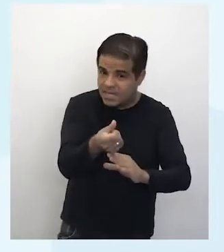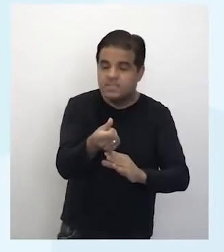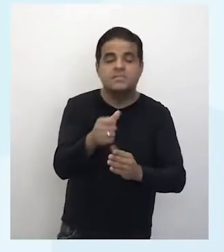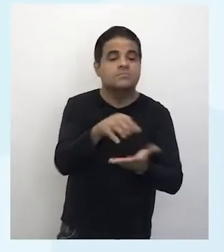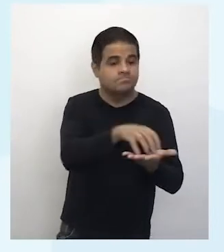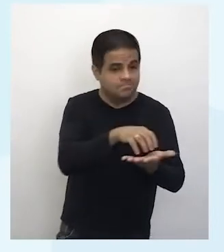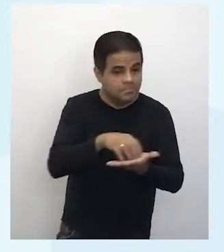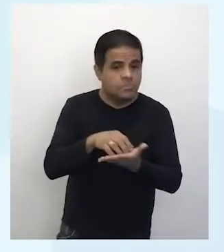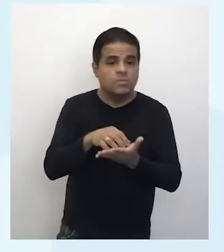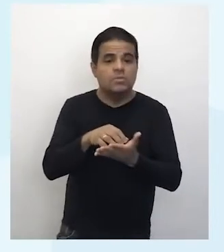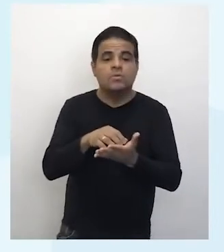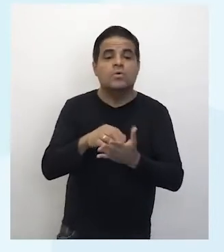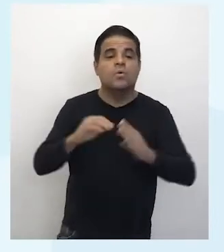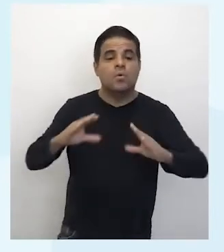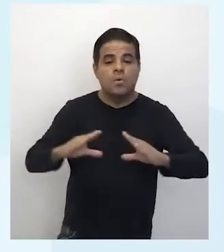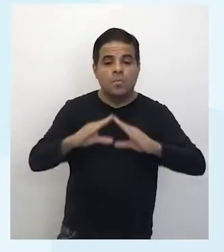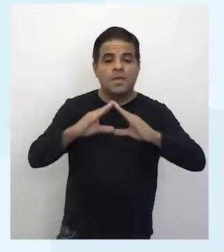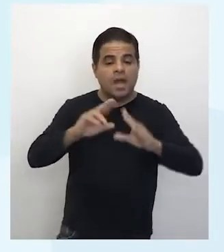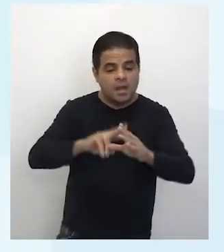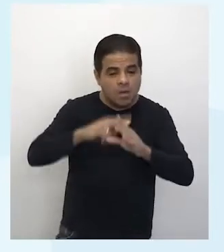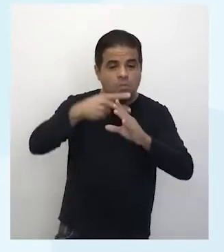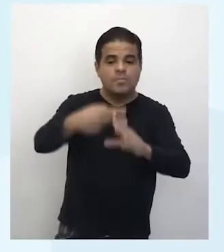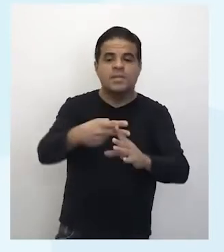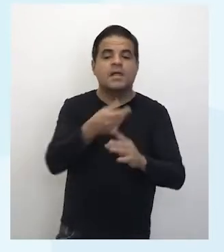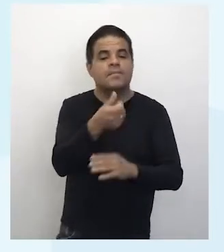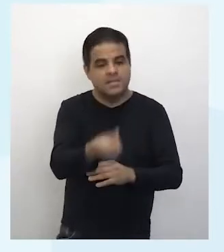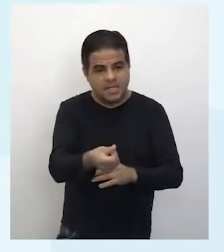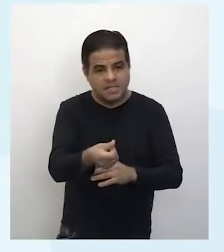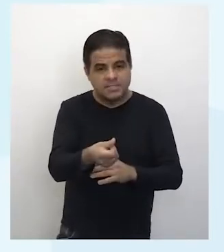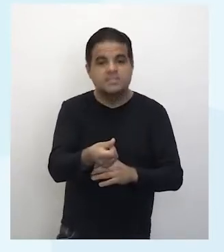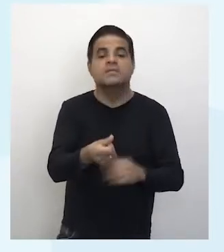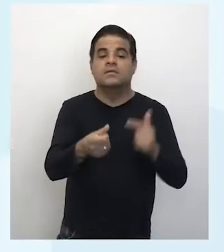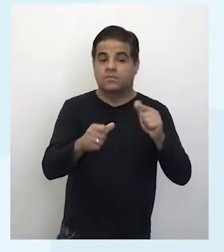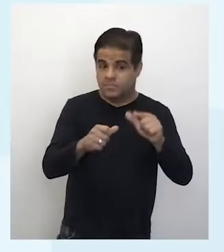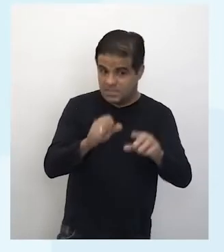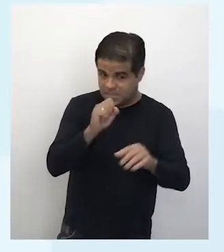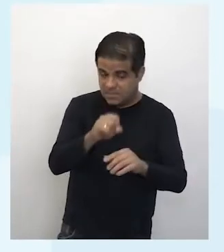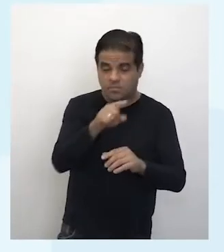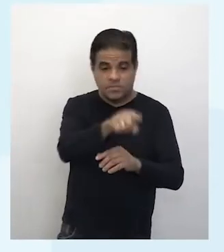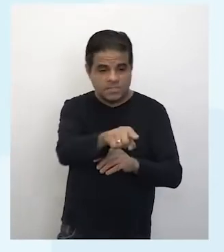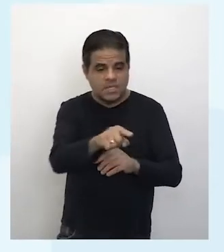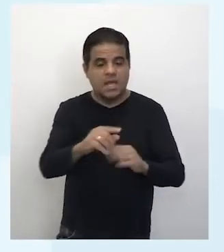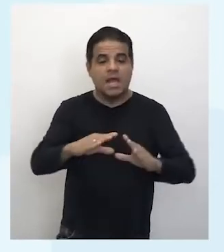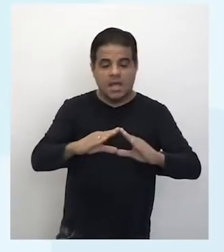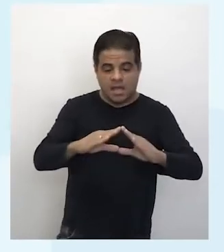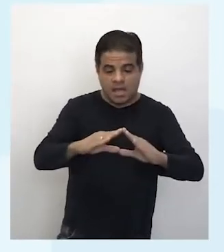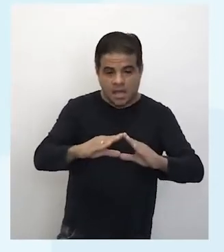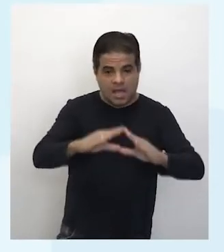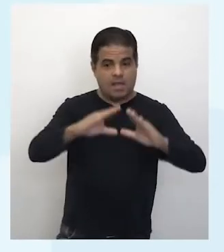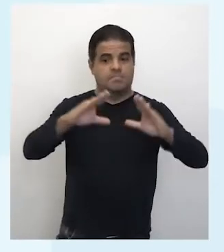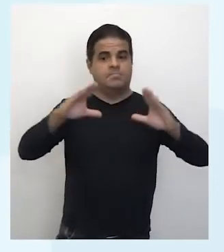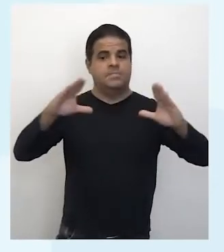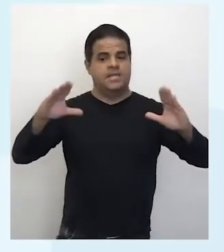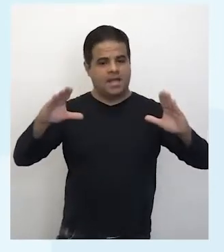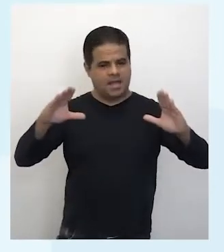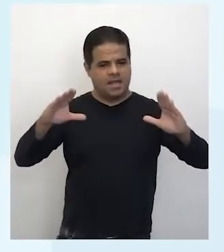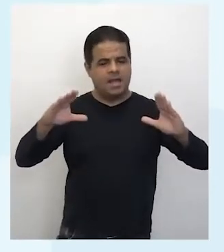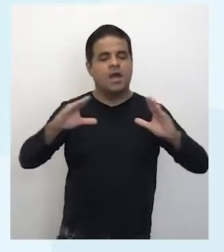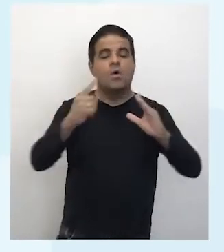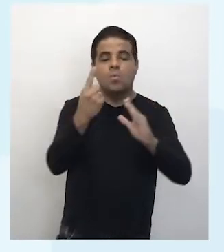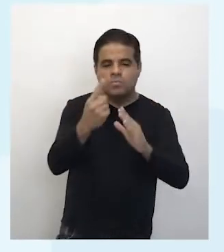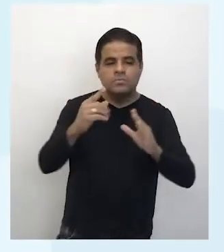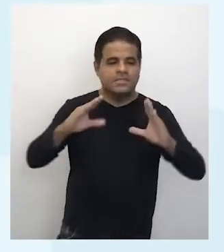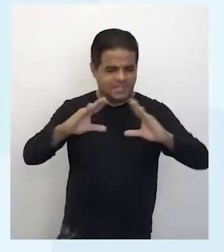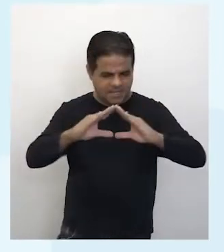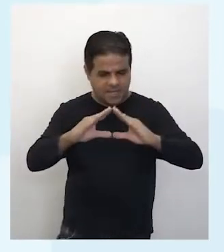unidades fica o perímetro passa para seis então de novo ó se você a ampliar né um